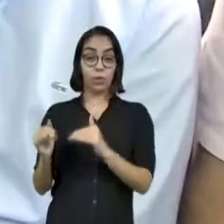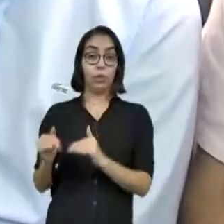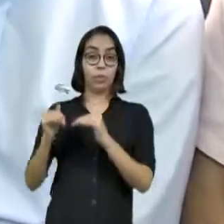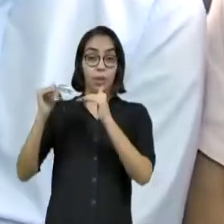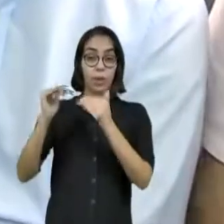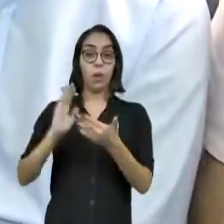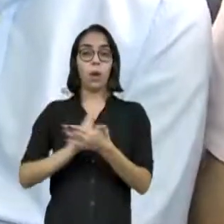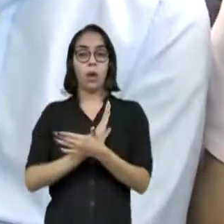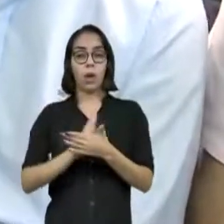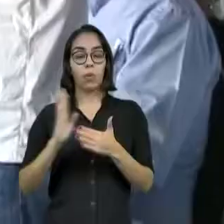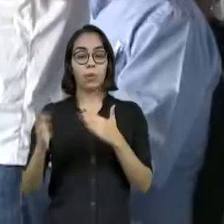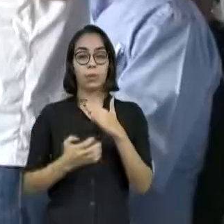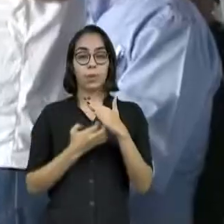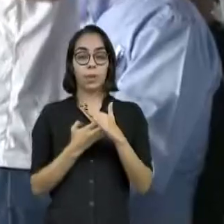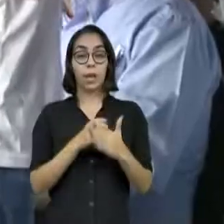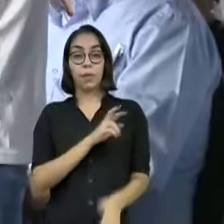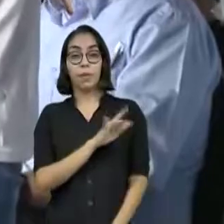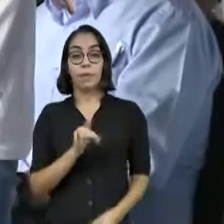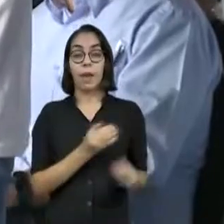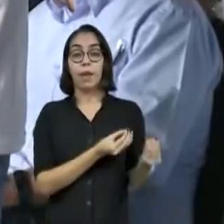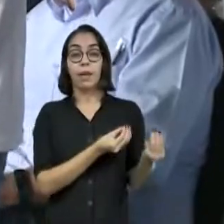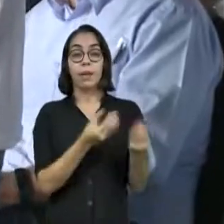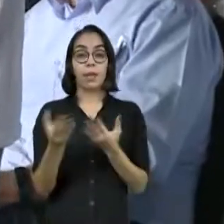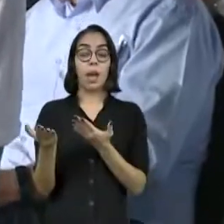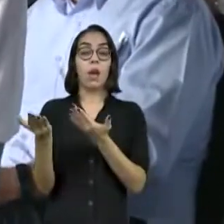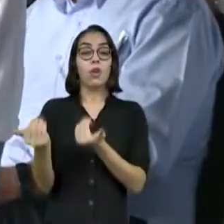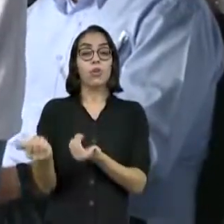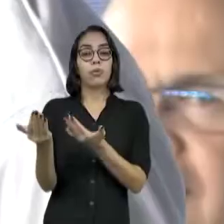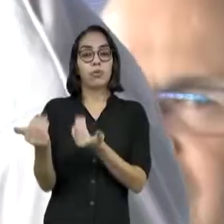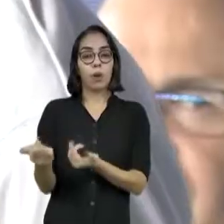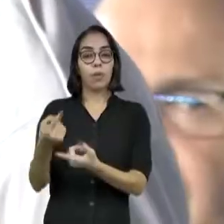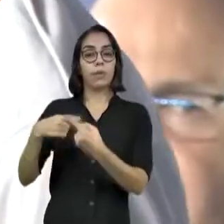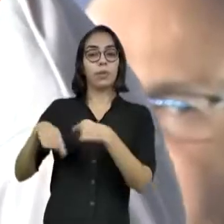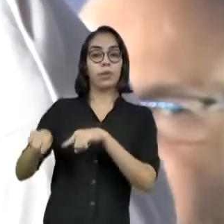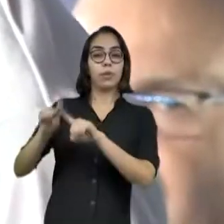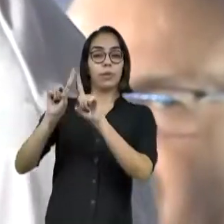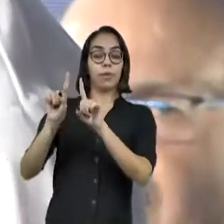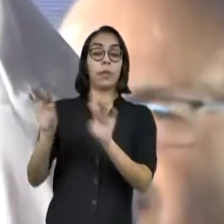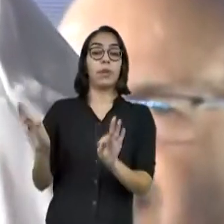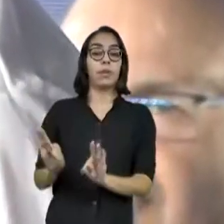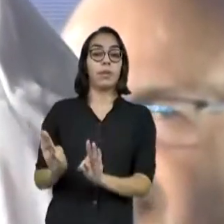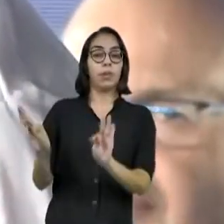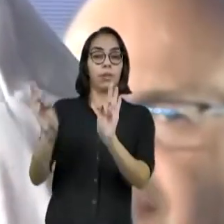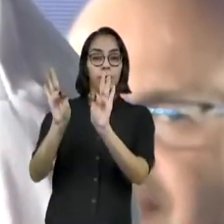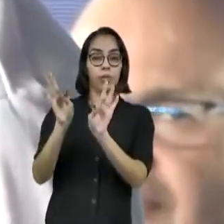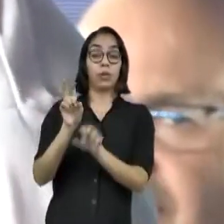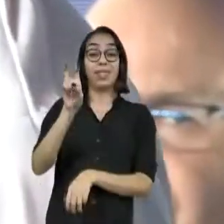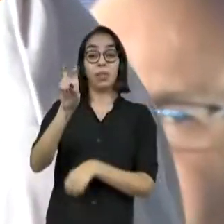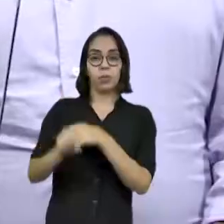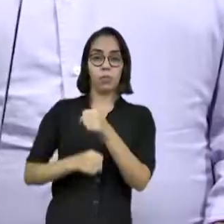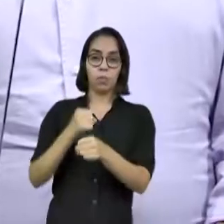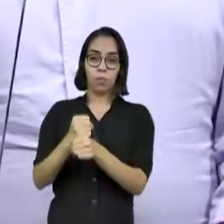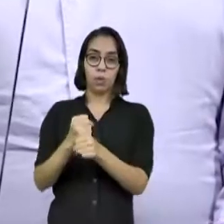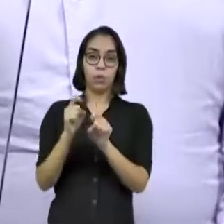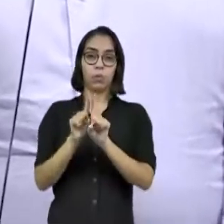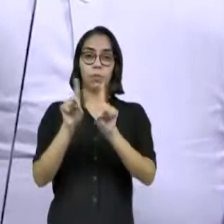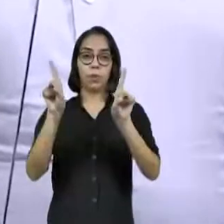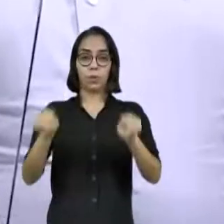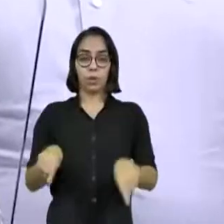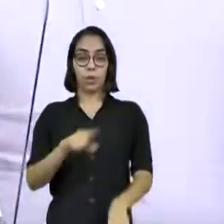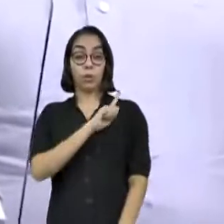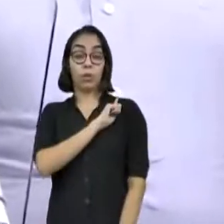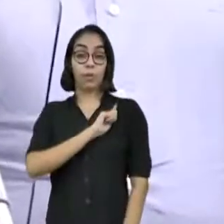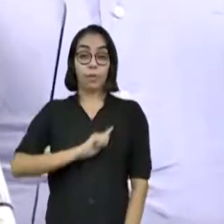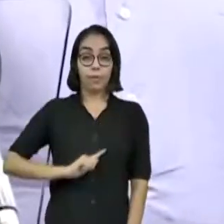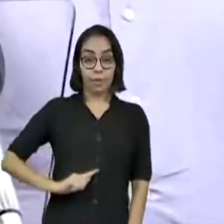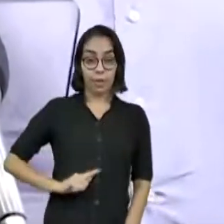e irão capacitar mais de 100 mil jovens em desenvolvimento da tecnologia nos próximos 5 anos. A governadora